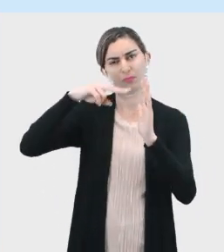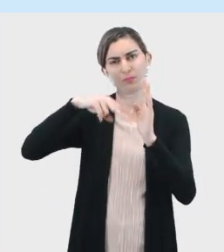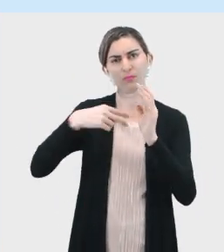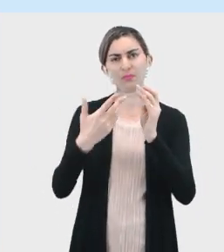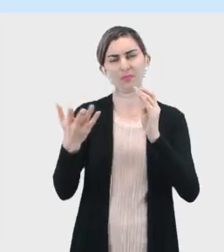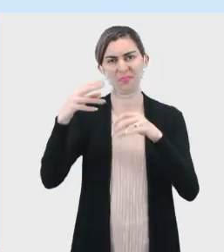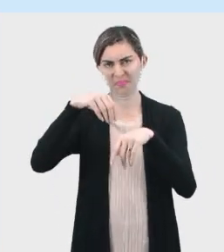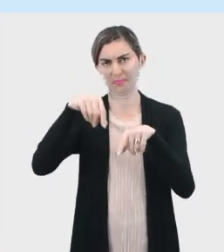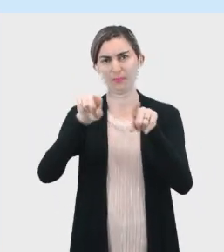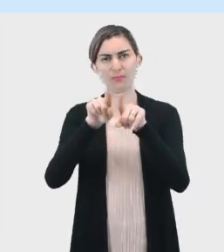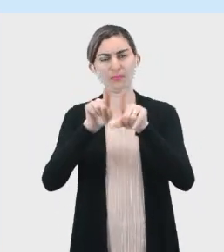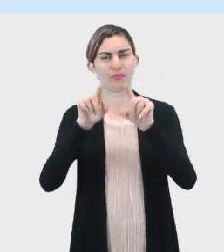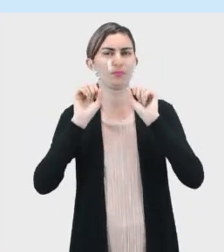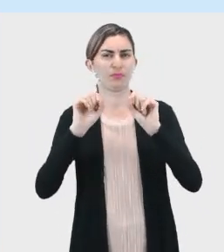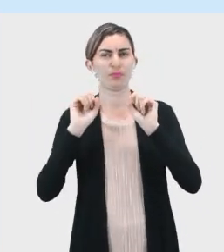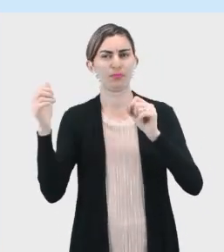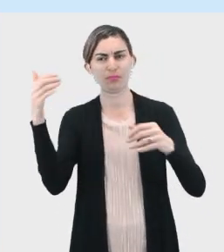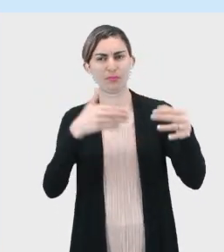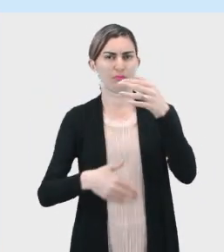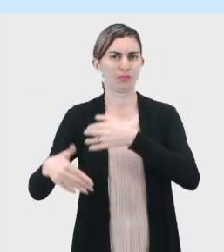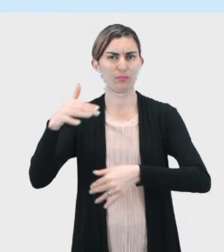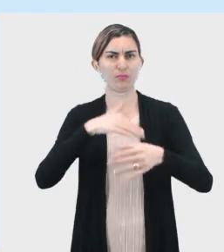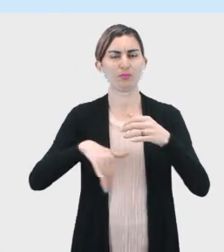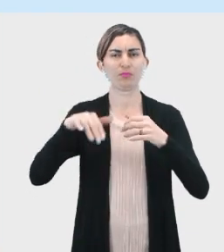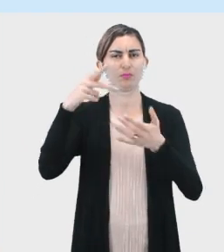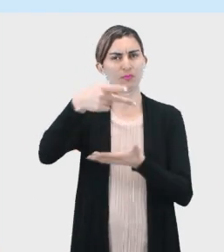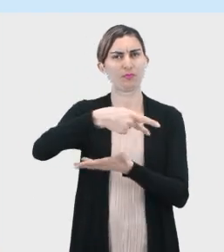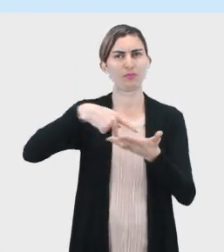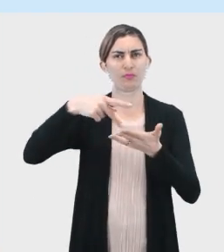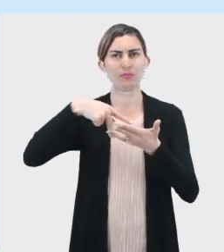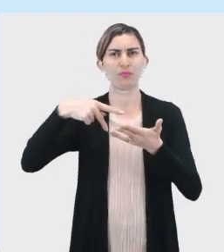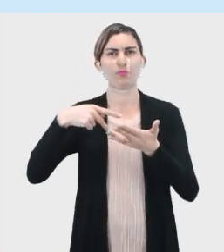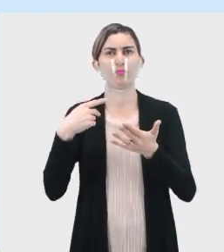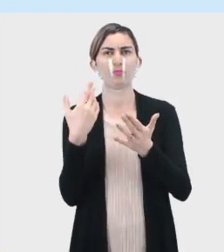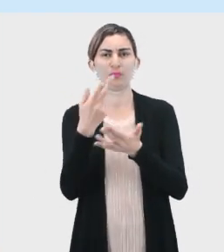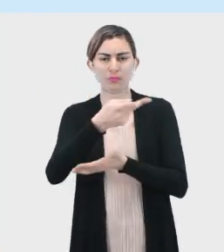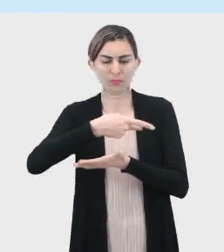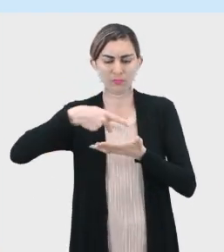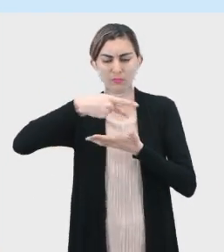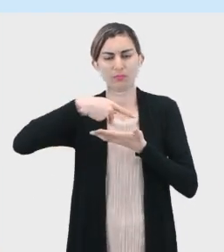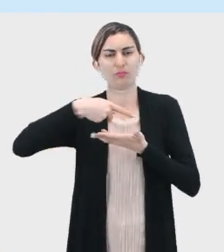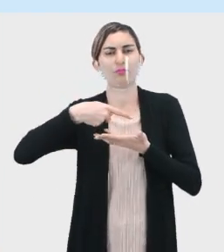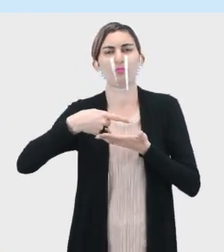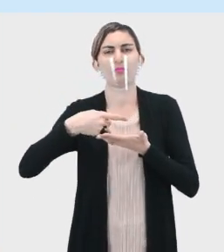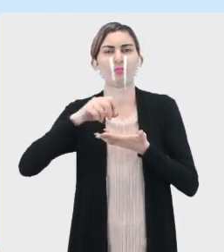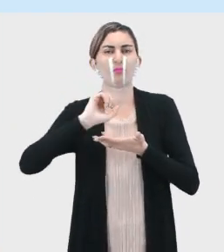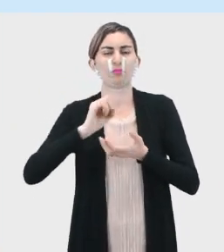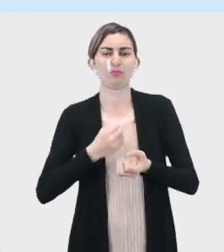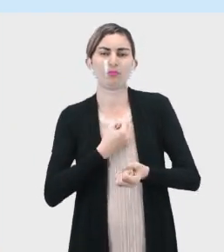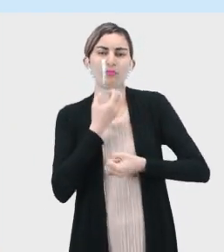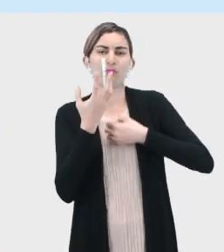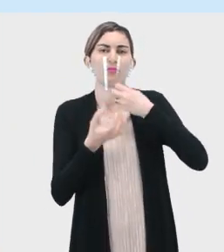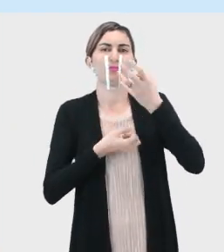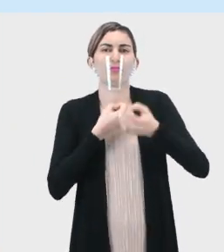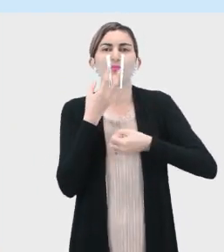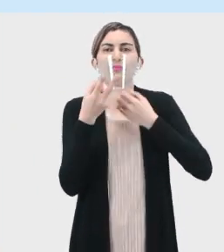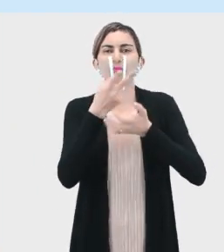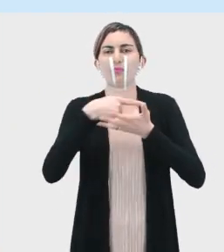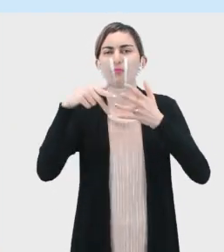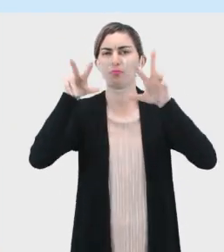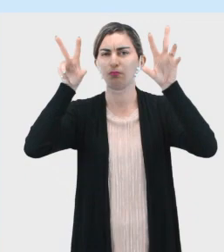grandes leituras que a gente também pode acessar poems, os poemas, que tem aí